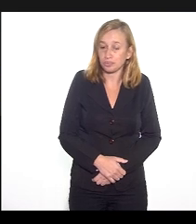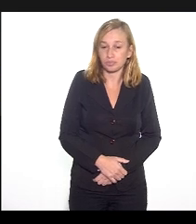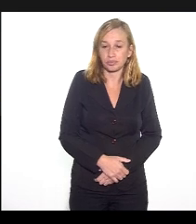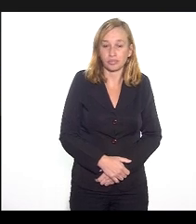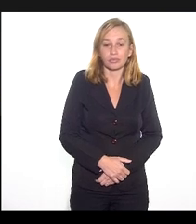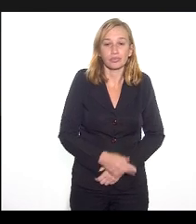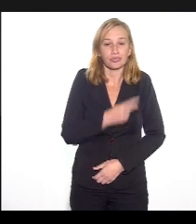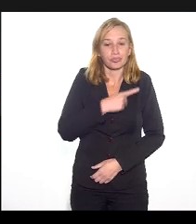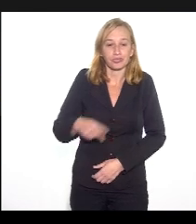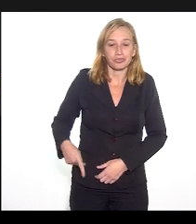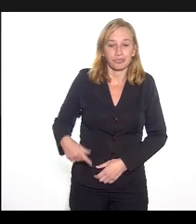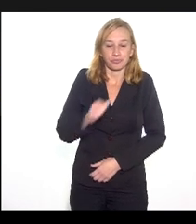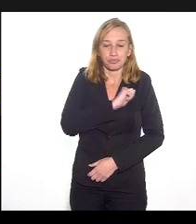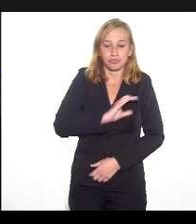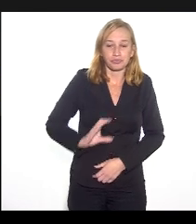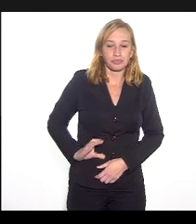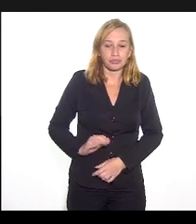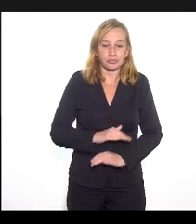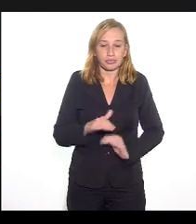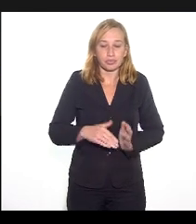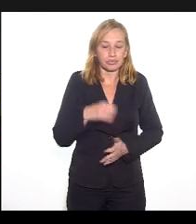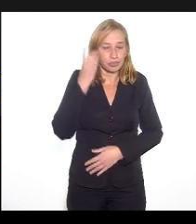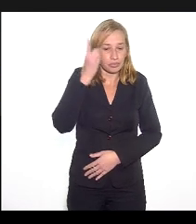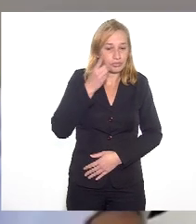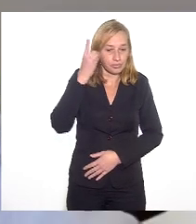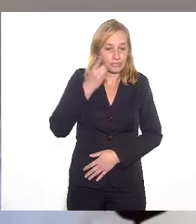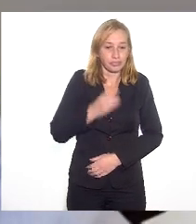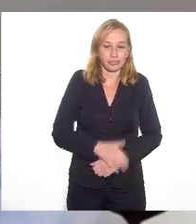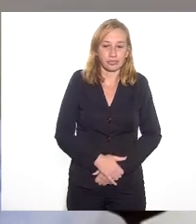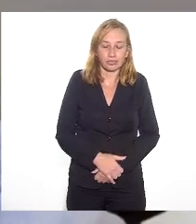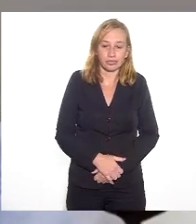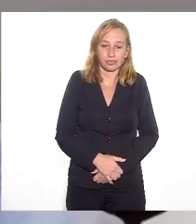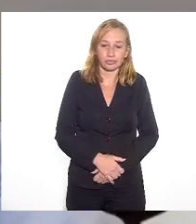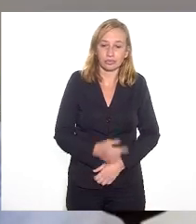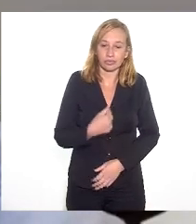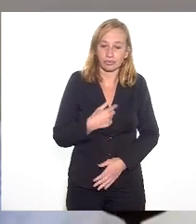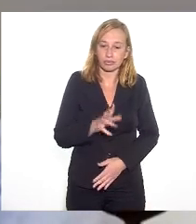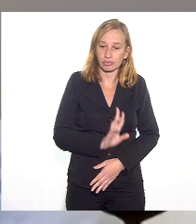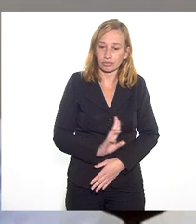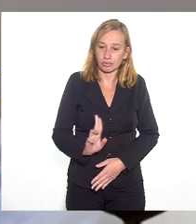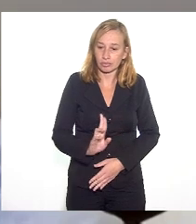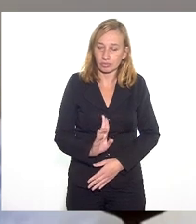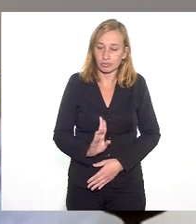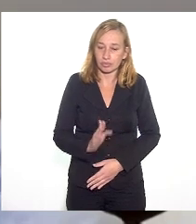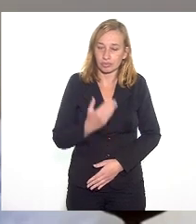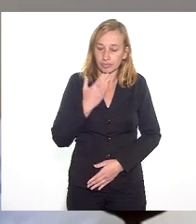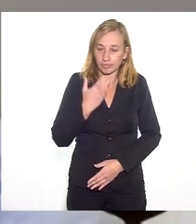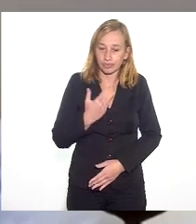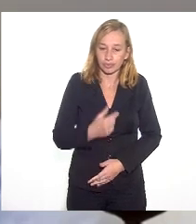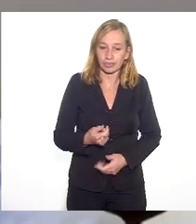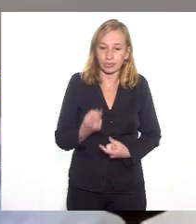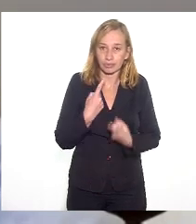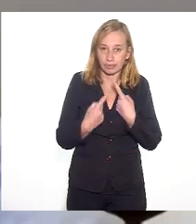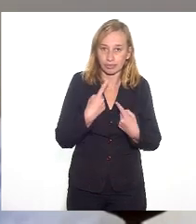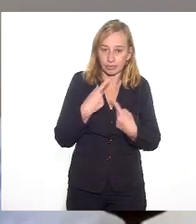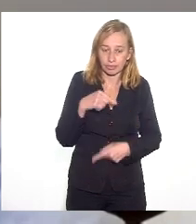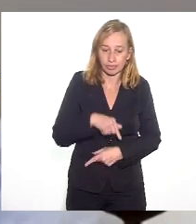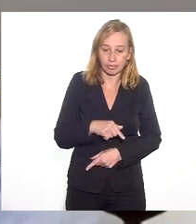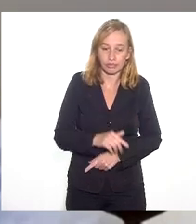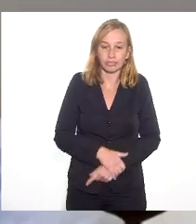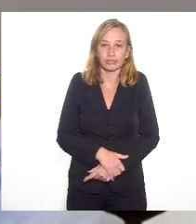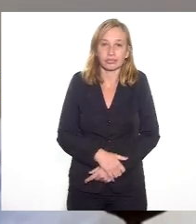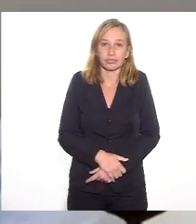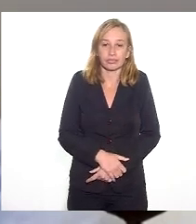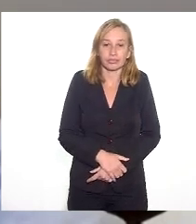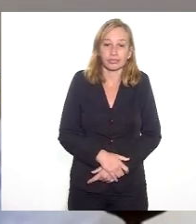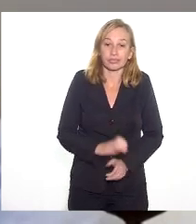Presidente André Siciliano, deputados, deputadas, eu me inscrevi para fazer essa discussão sobre o parecer,